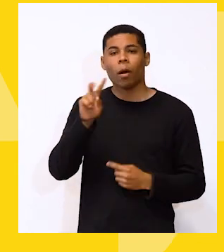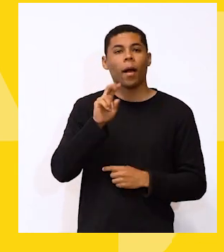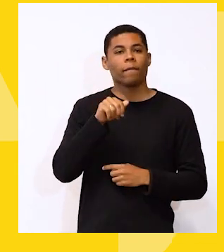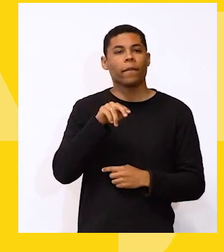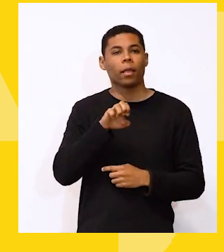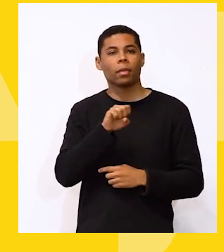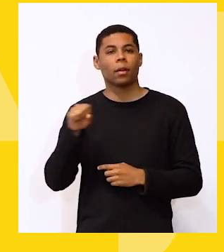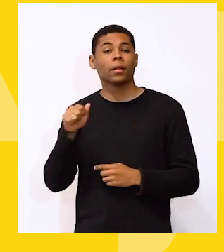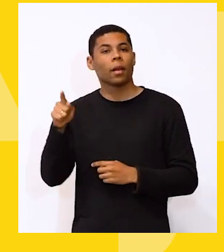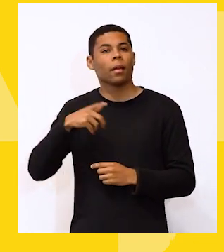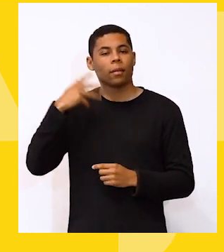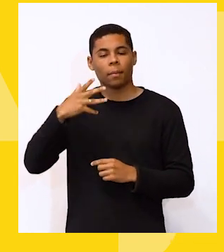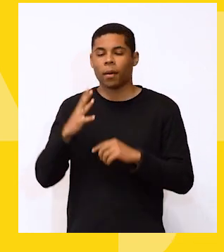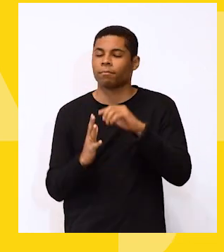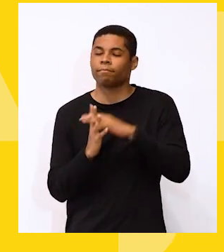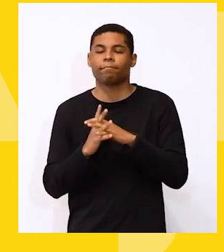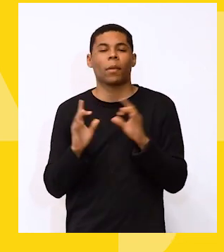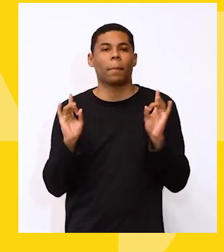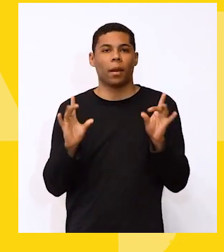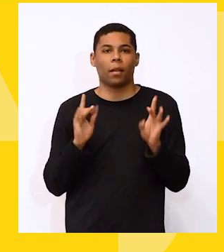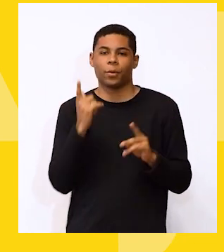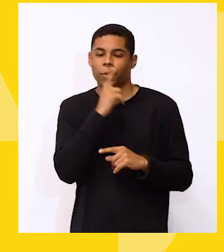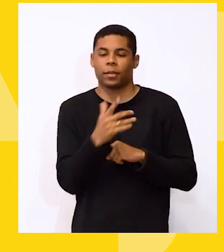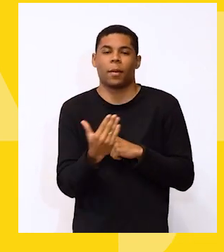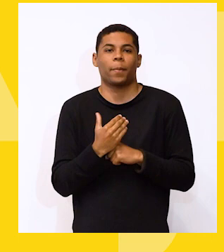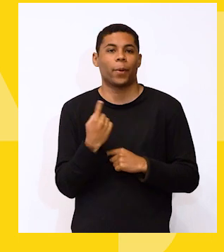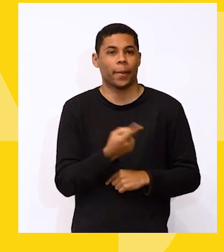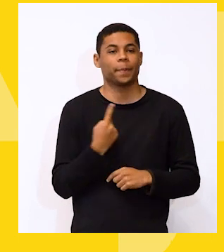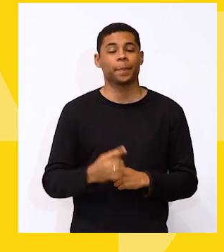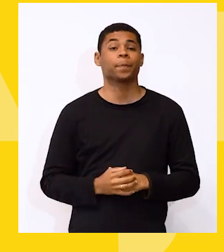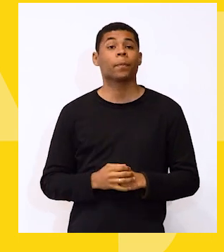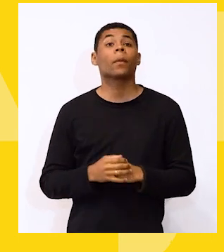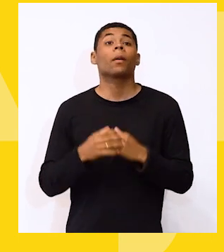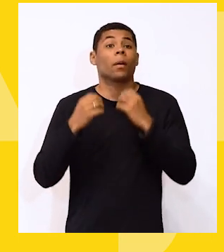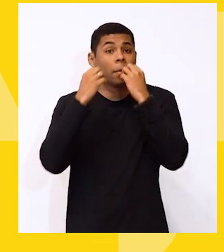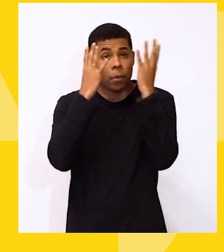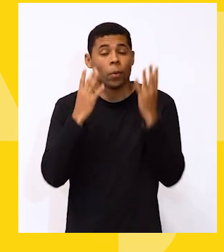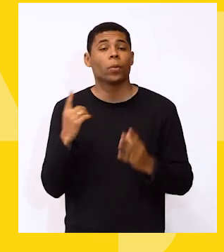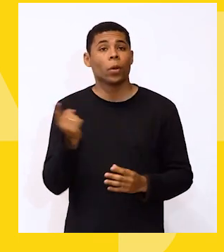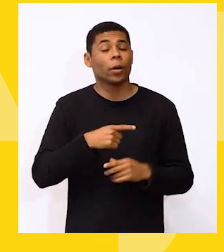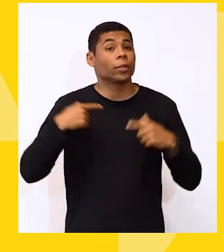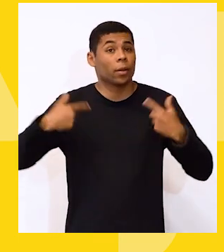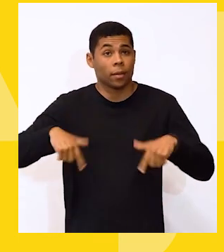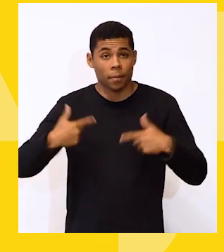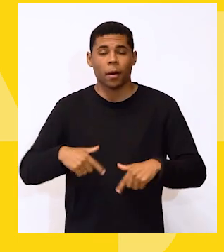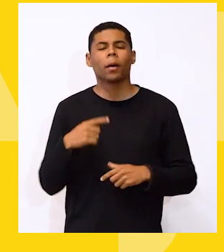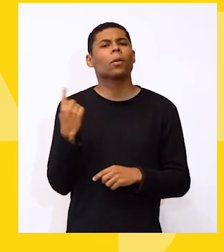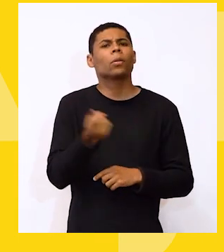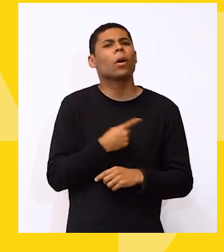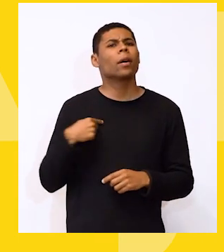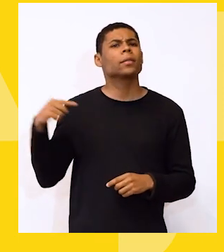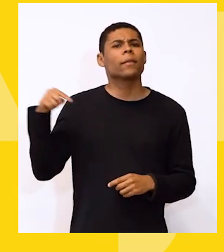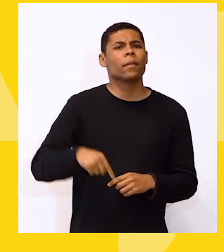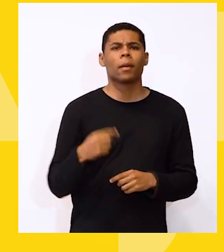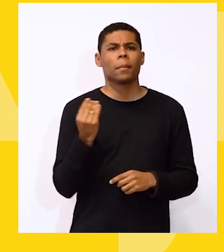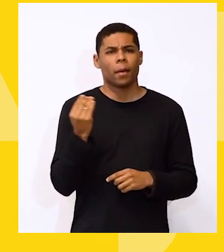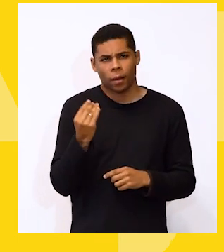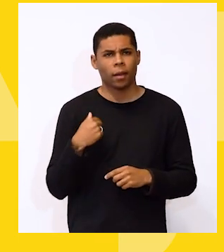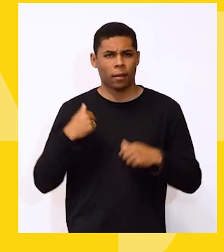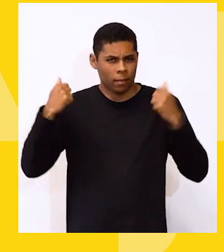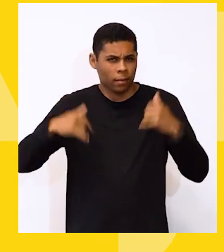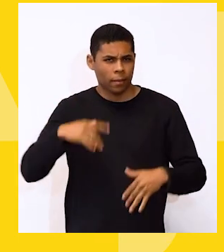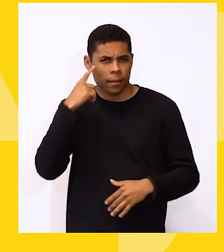feito um trabalho brilhante e nos apoiar bom essa equipe de trabalho e que que nós estamos fazendo até Presidente